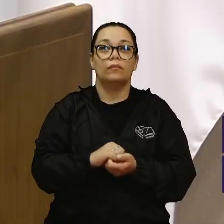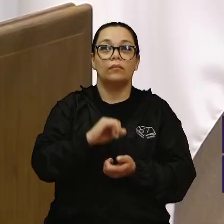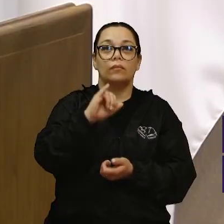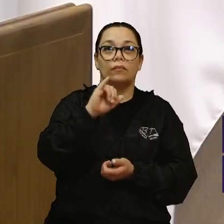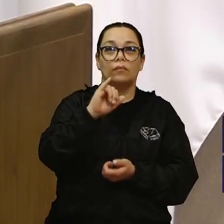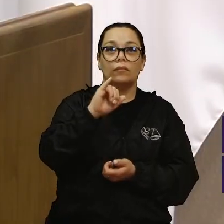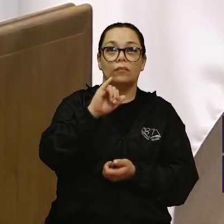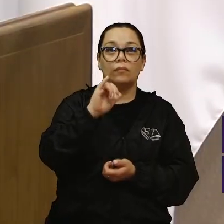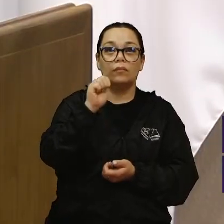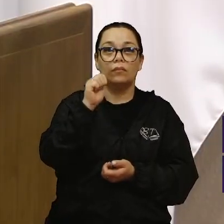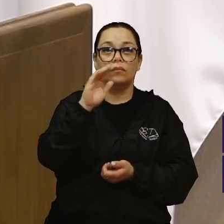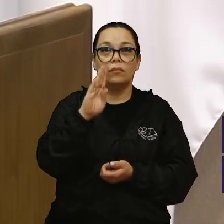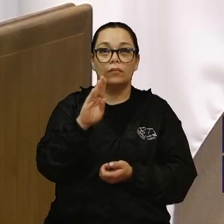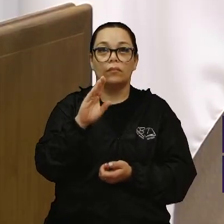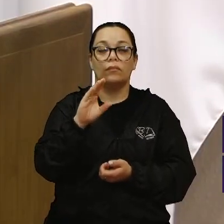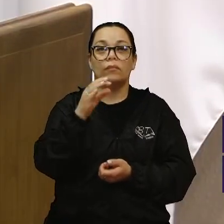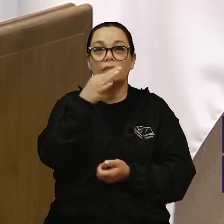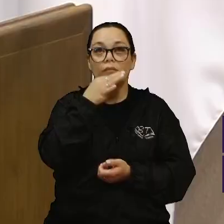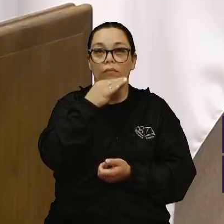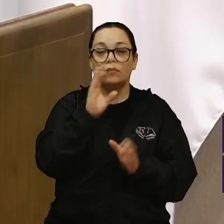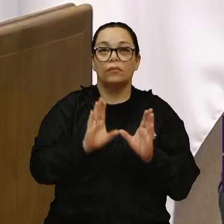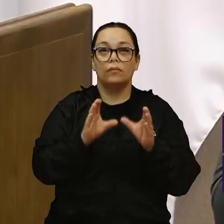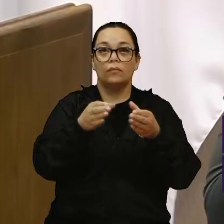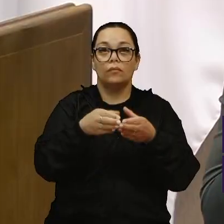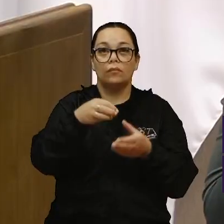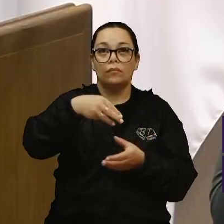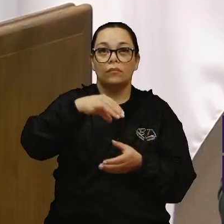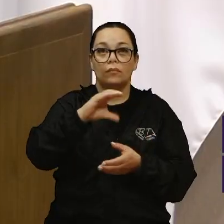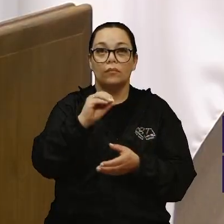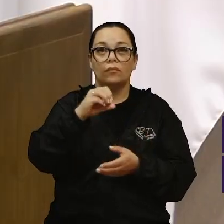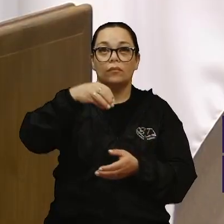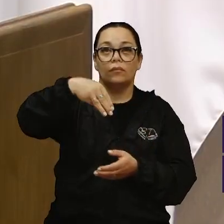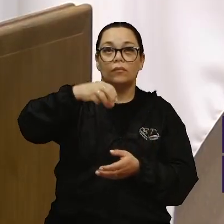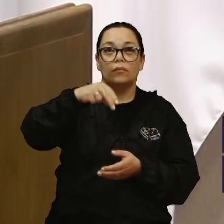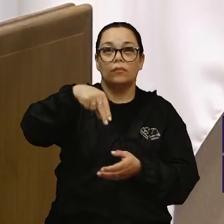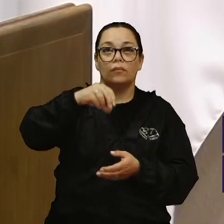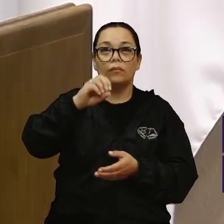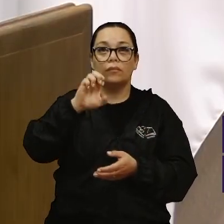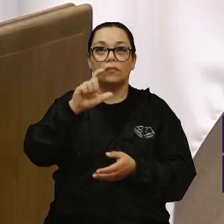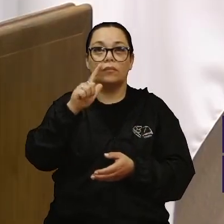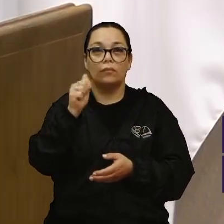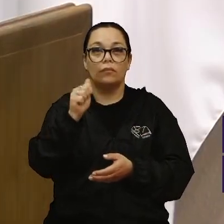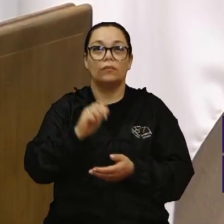IAB Caxias e Coletivo Meio, Manuela Retori.